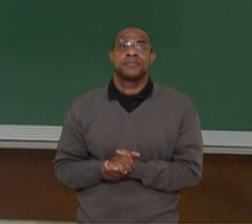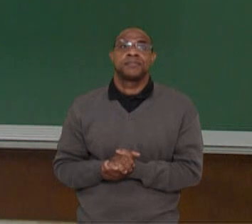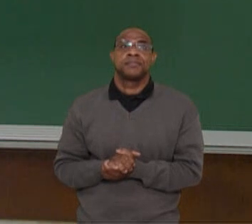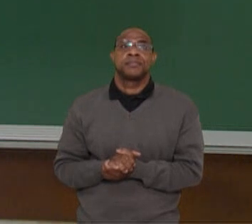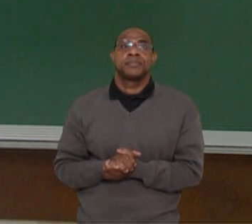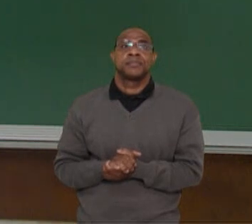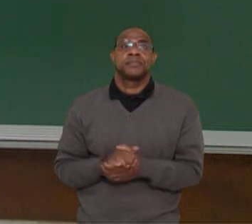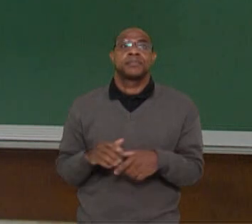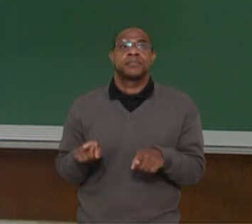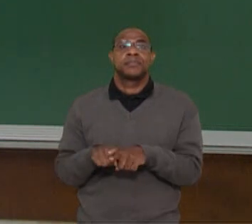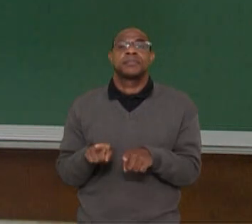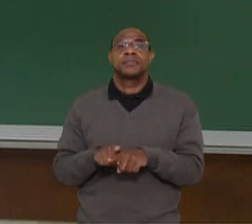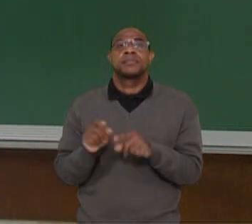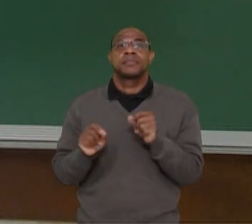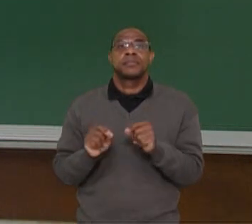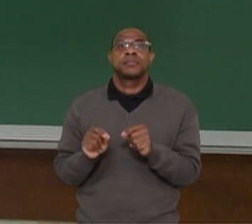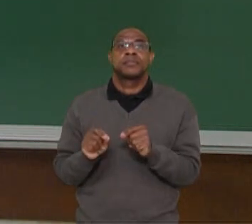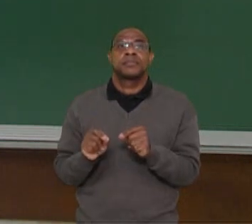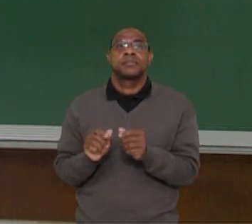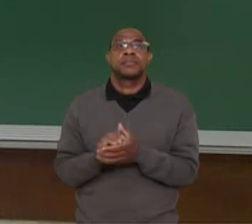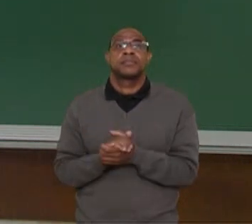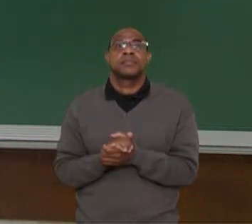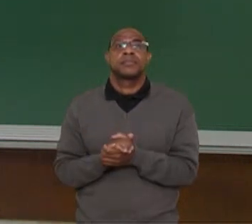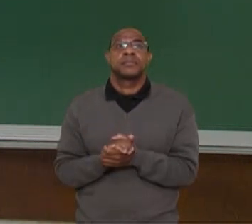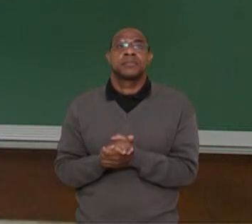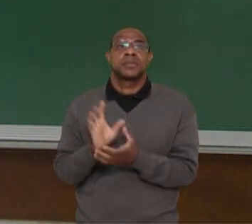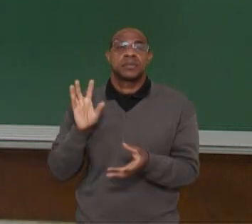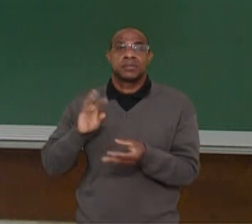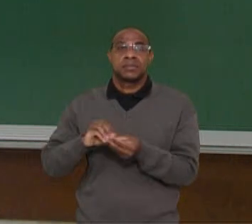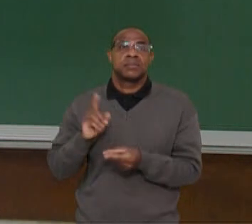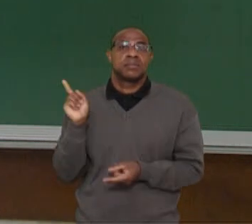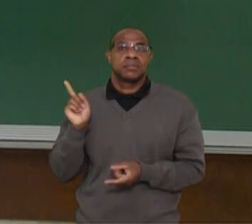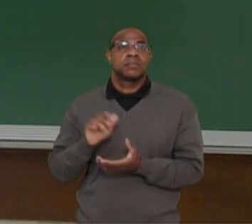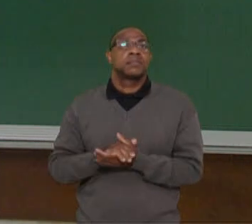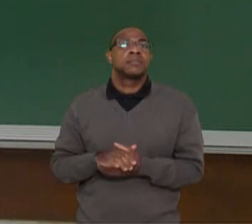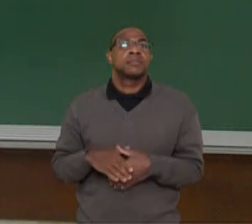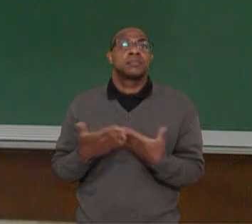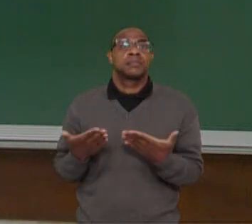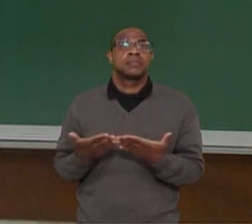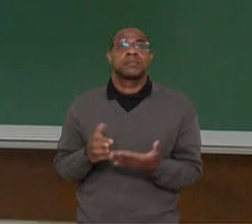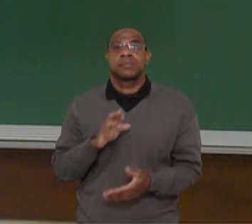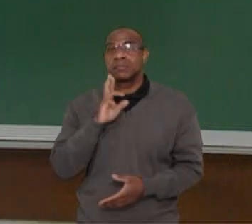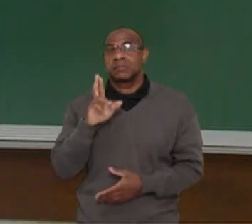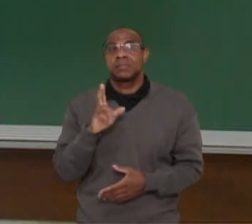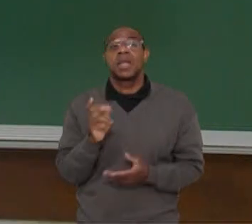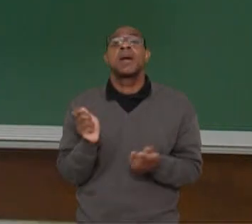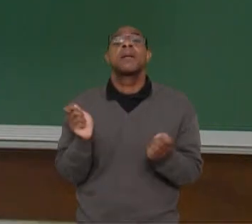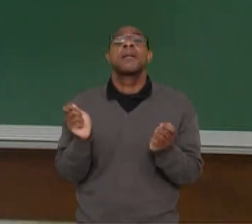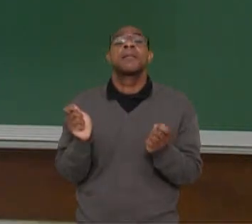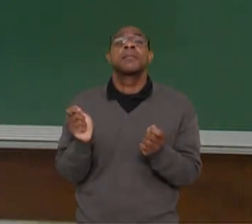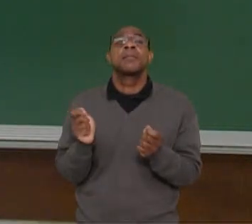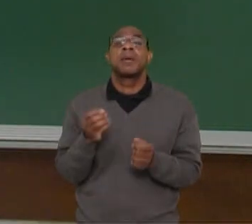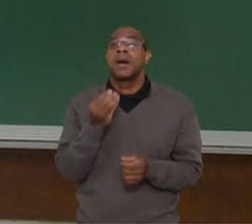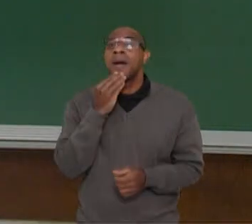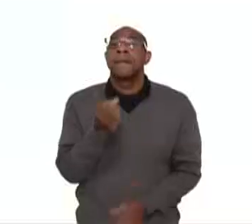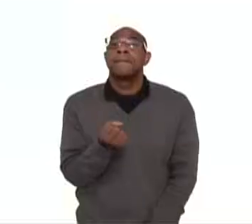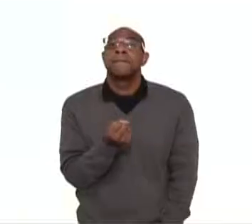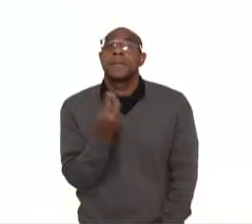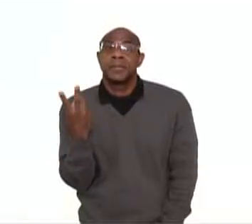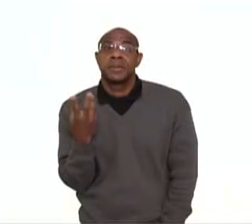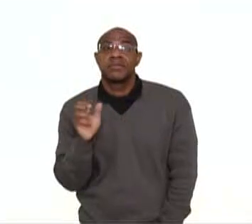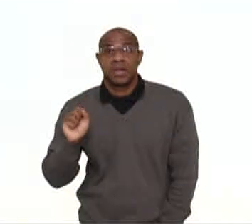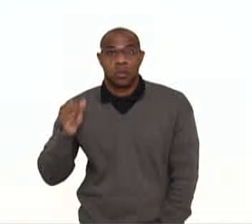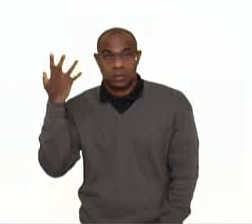E a probabilidade... Bom, aqui é a conclusão do exercício, né? A probabilidade de ser um número divisível por 5, a ideia é exatamente a